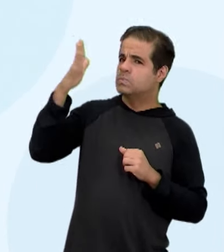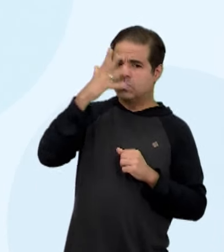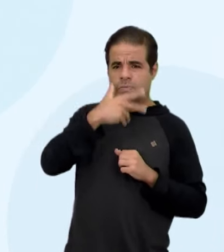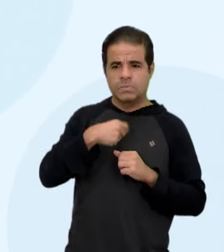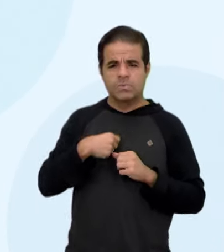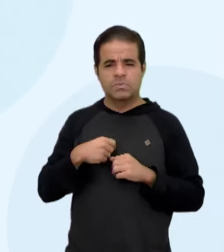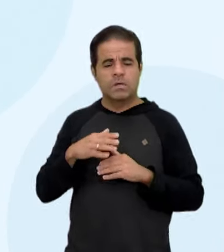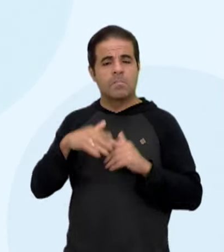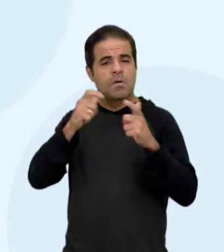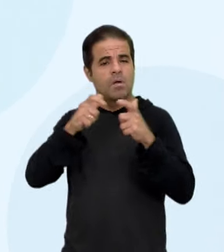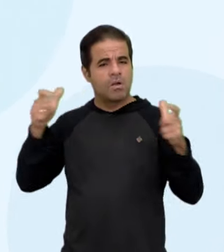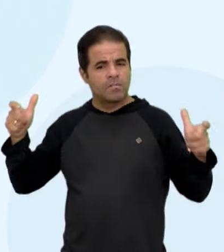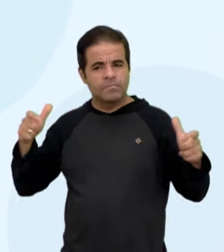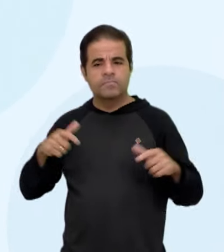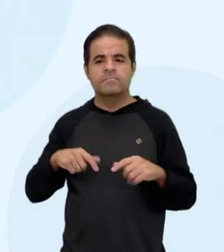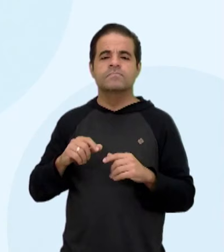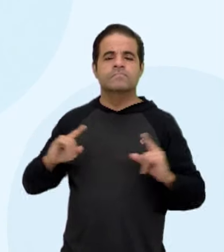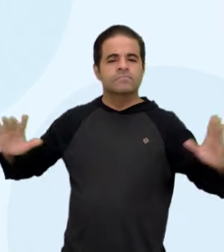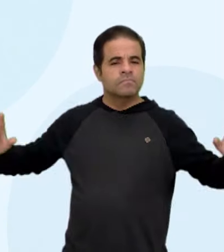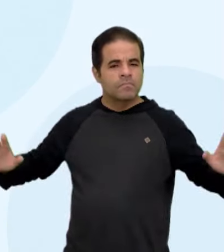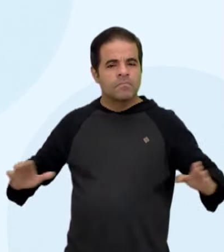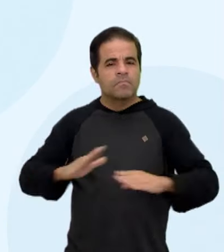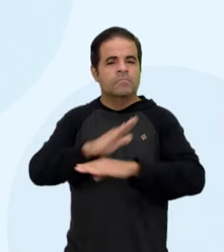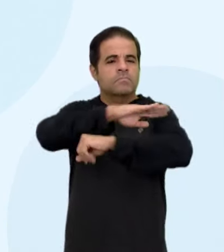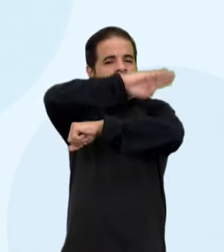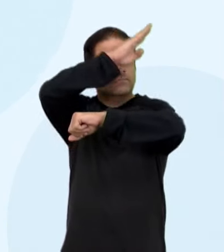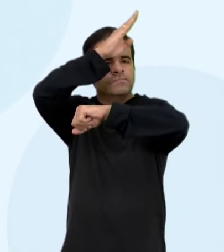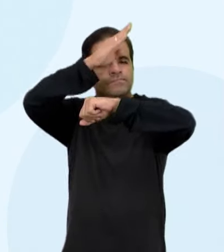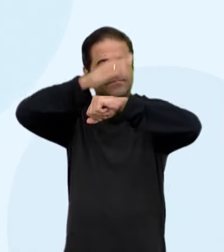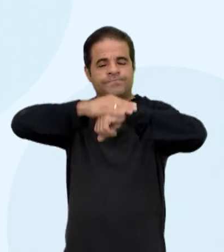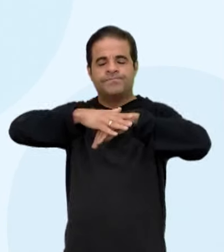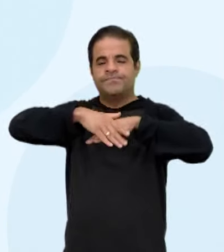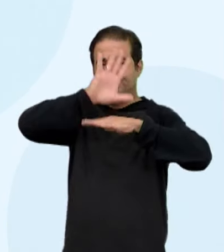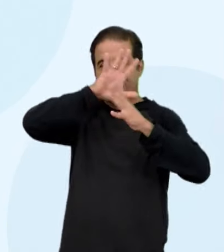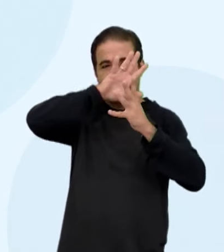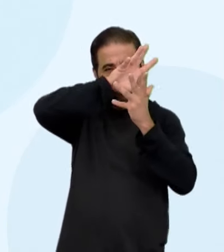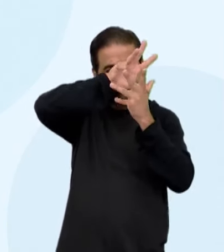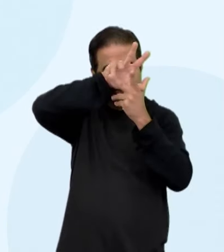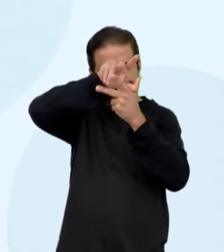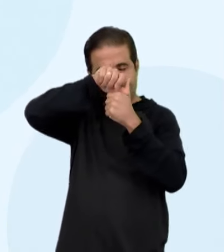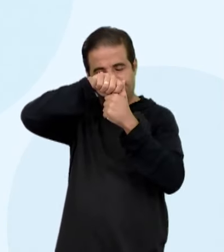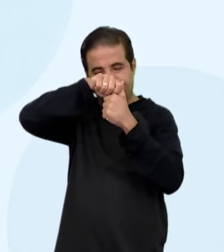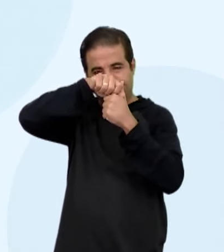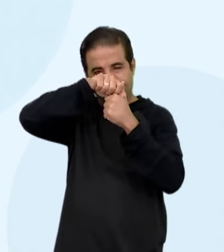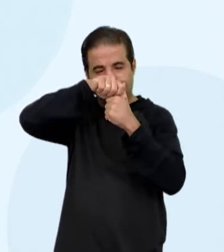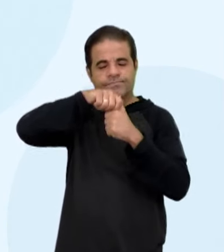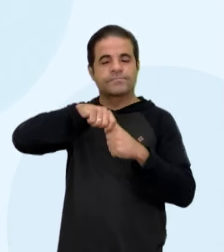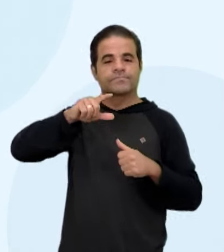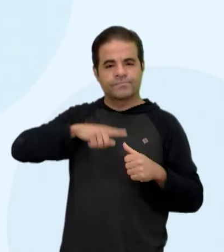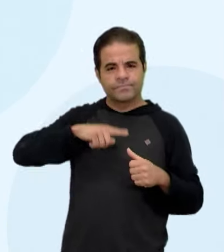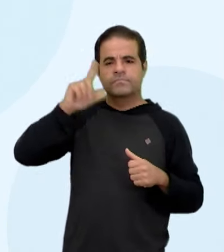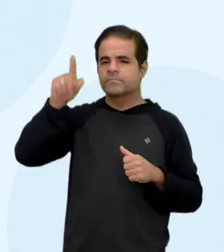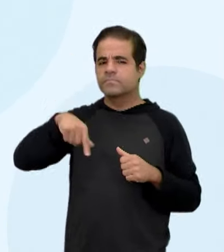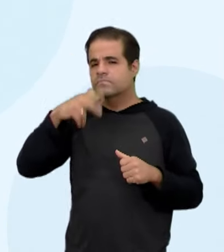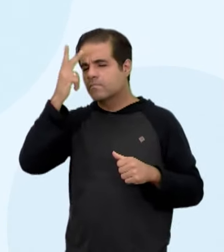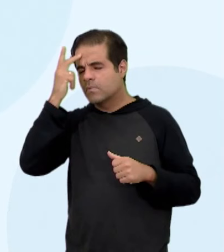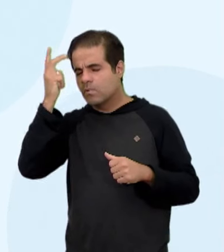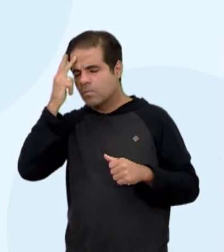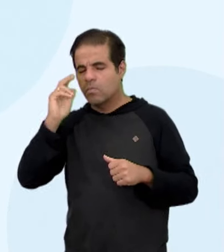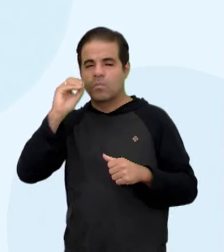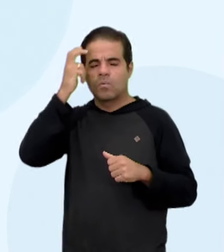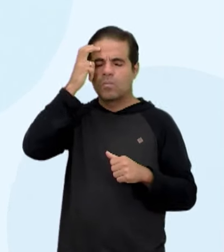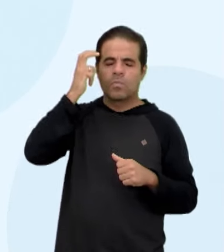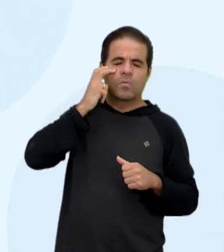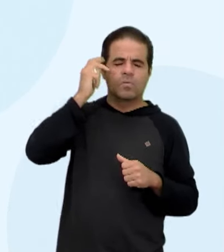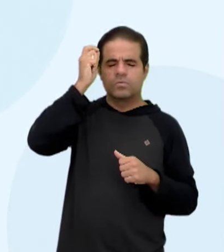maior montanha do planeta Terra, pessoal. O Monte Everest, ele é uma paisagem natural ou